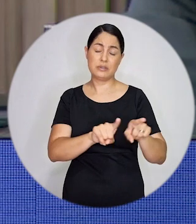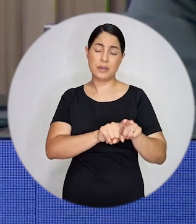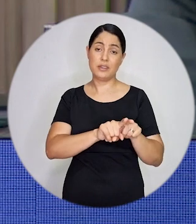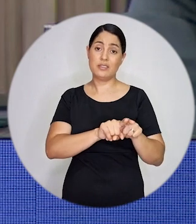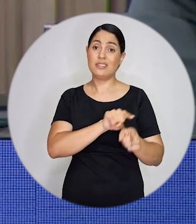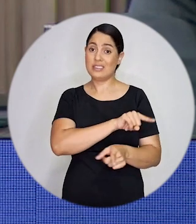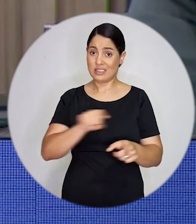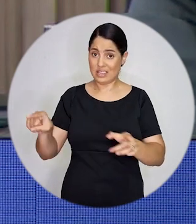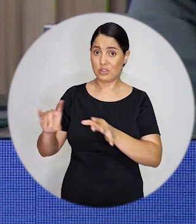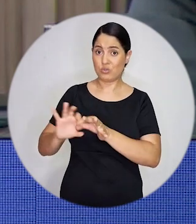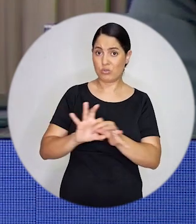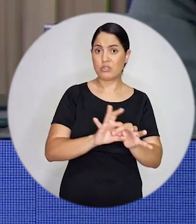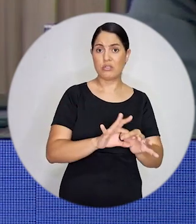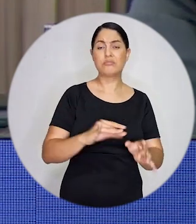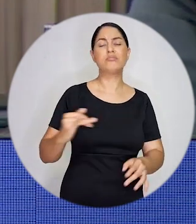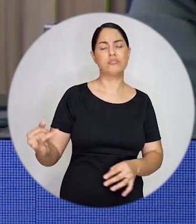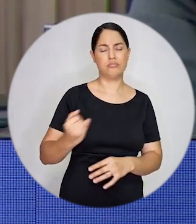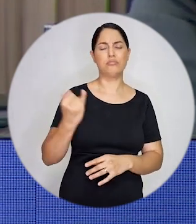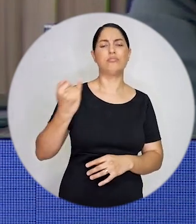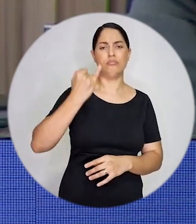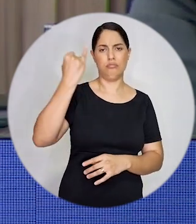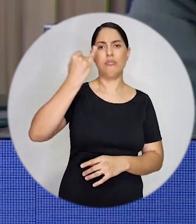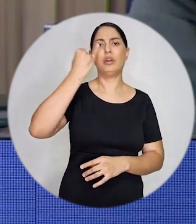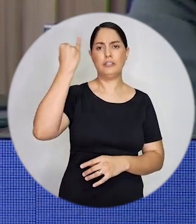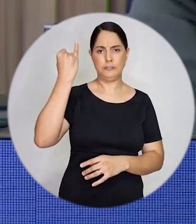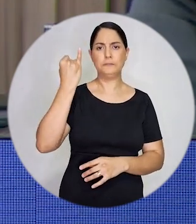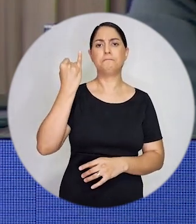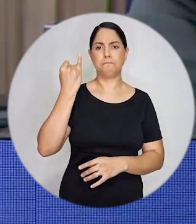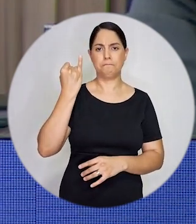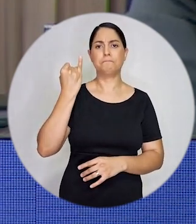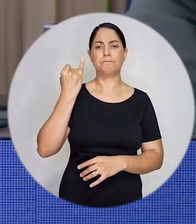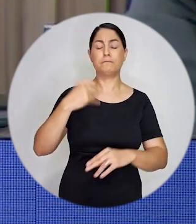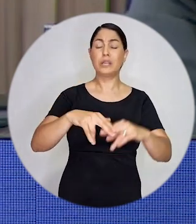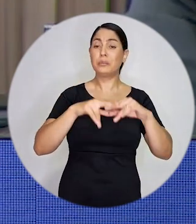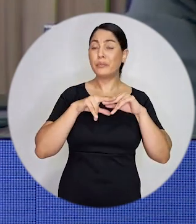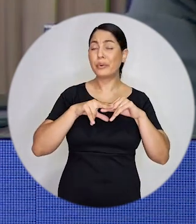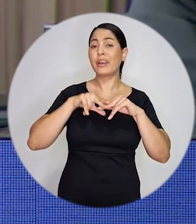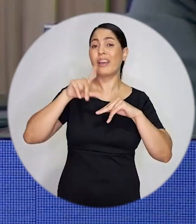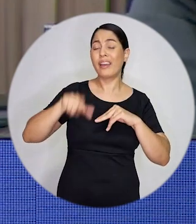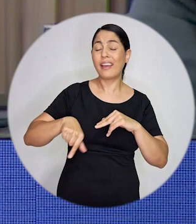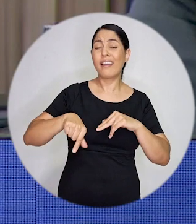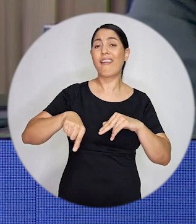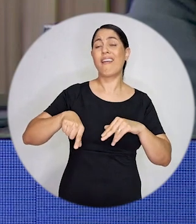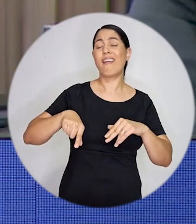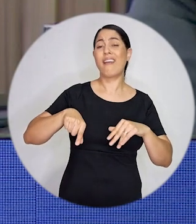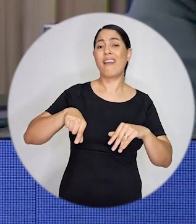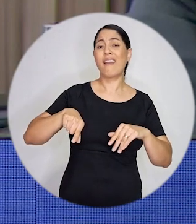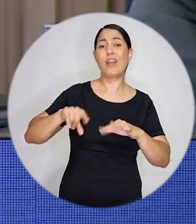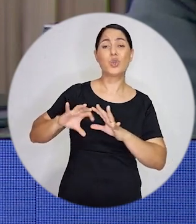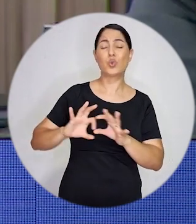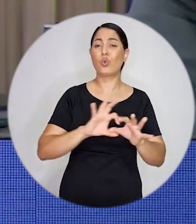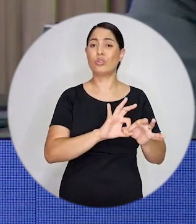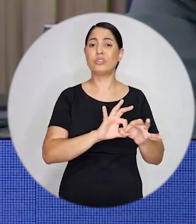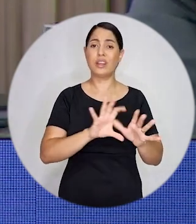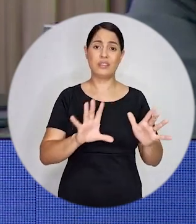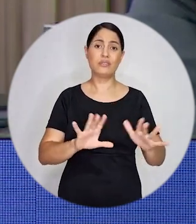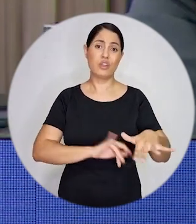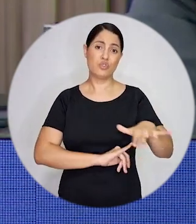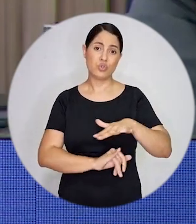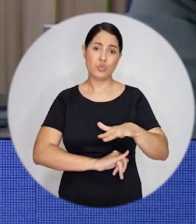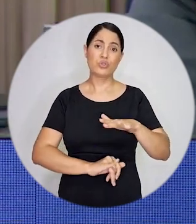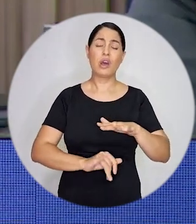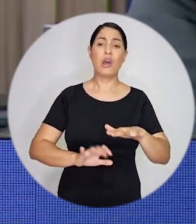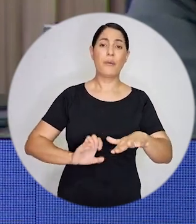um elemento muito relevante dentro desse espectro, digamos assim,